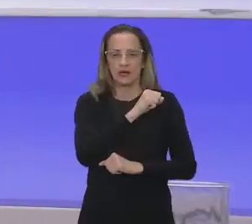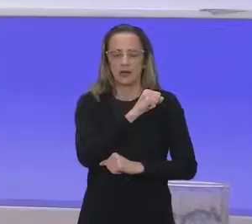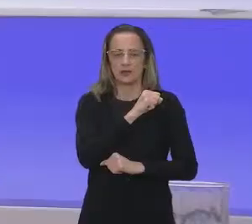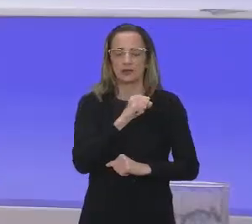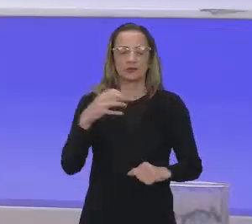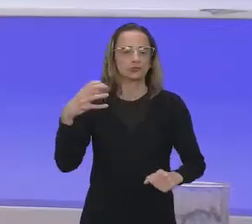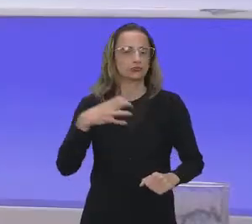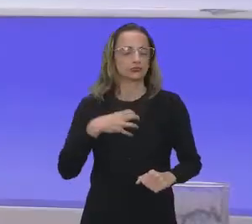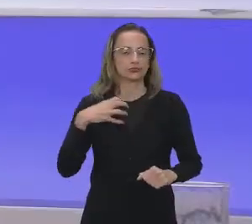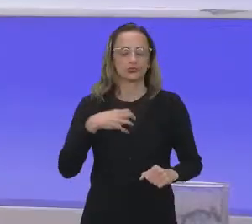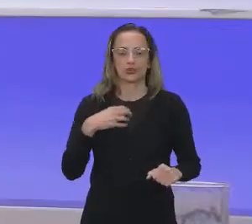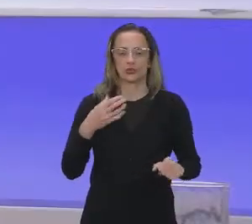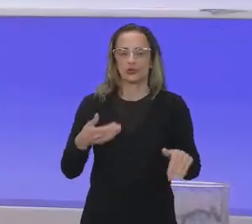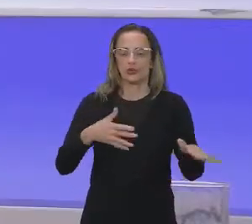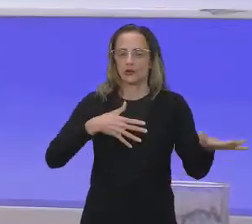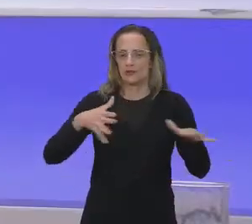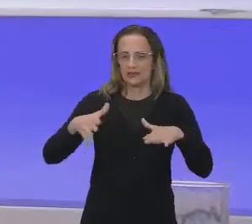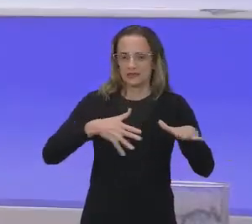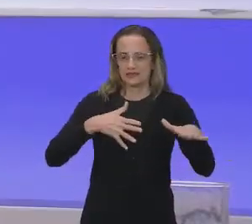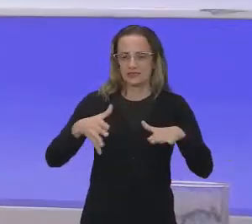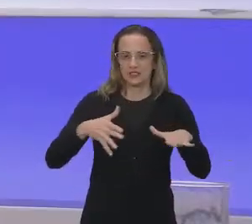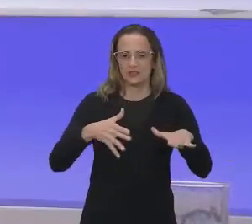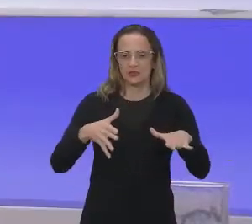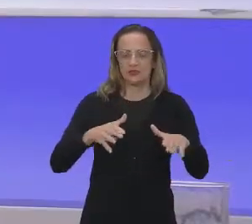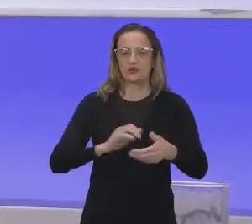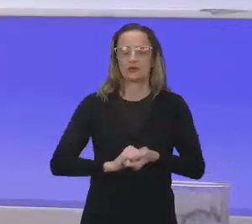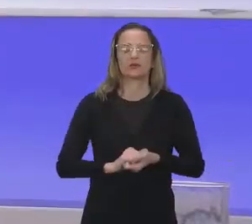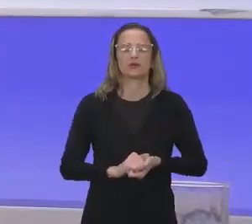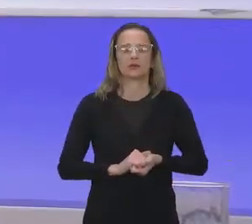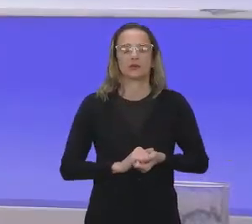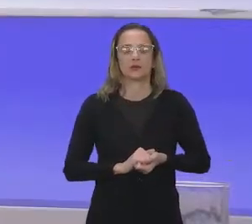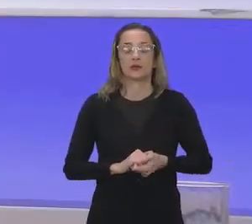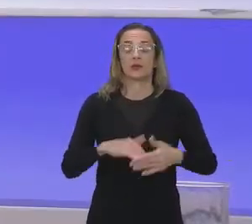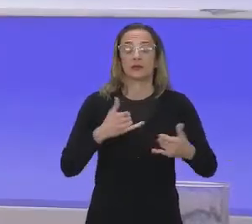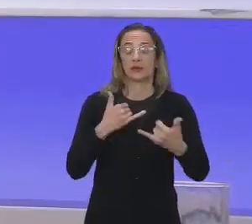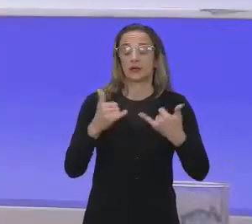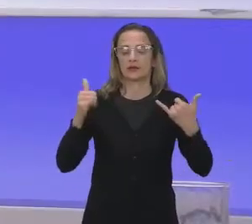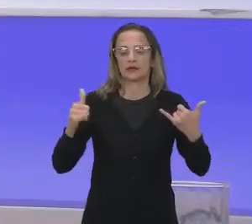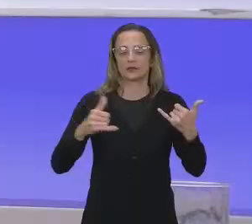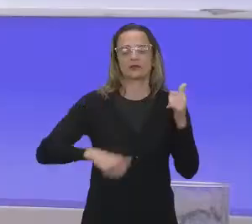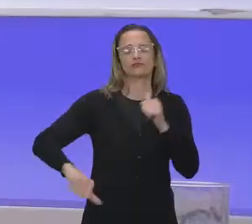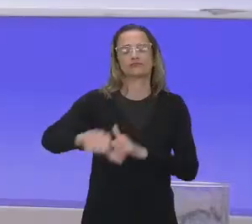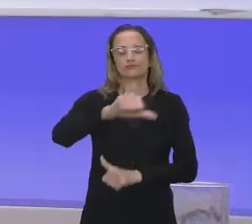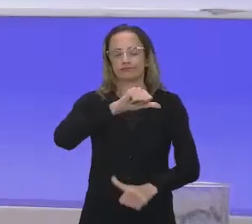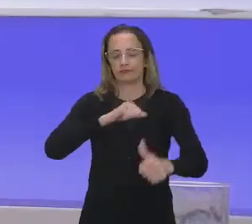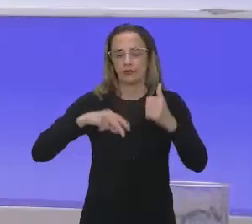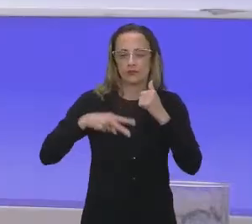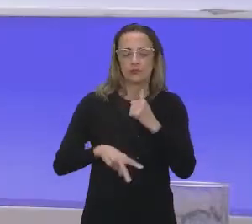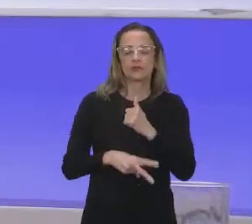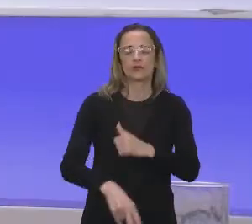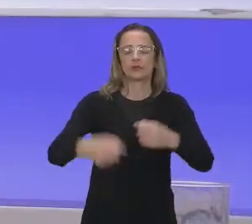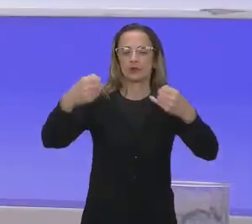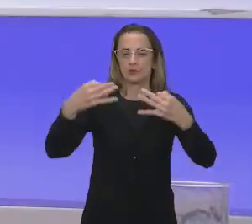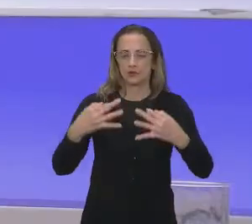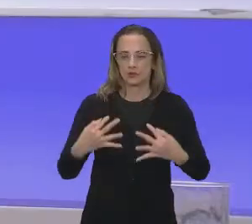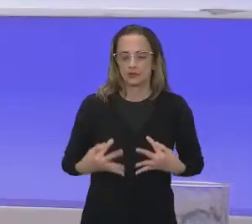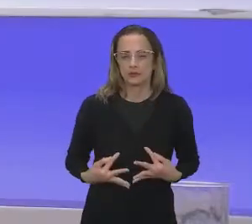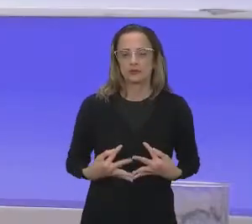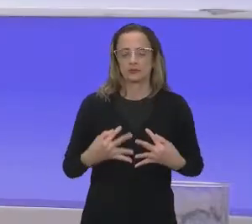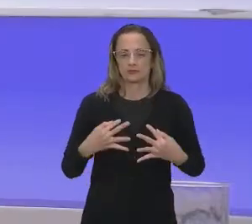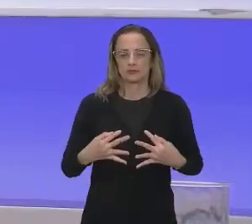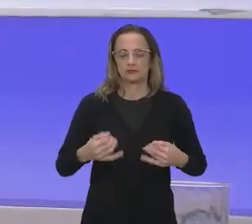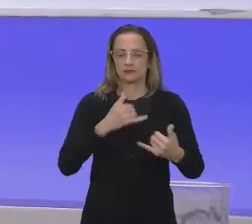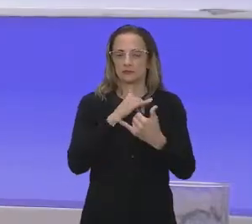mais acessível. E a eficiência energética, ela é um pilar da transição energética. Então, sempre que a gente falar de